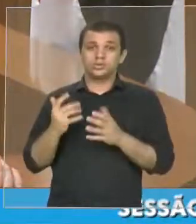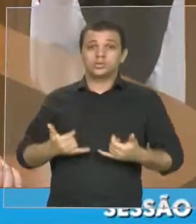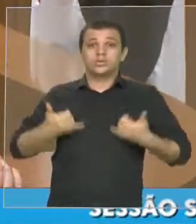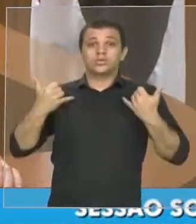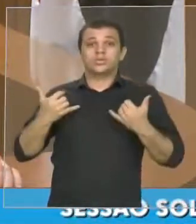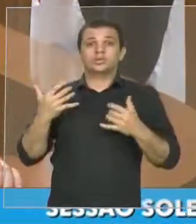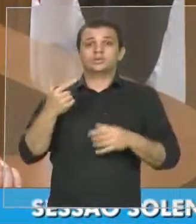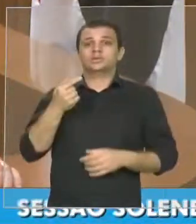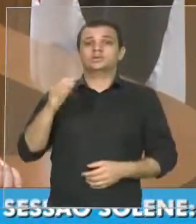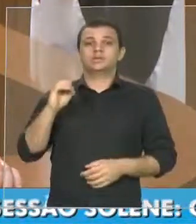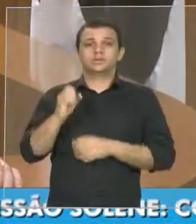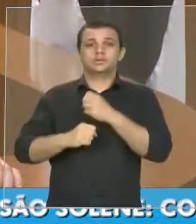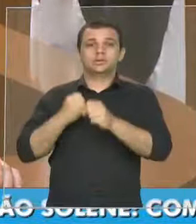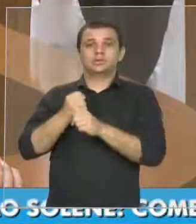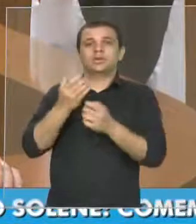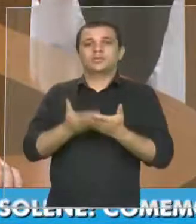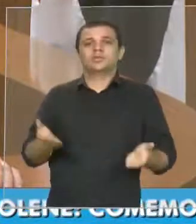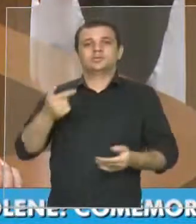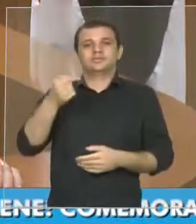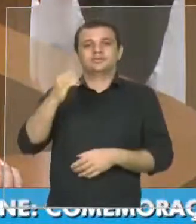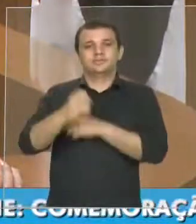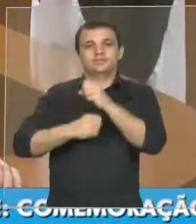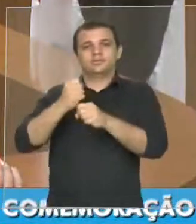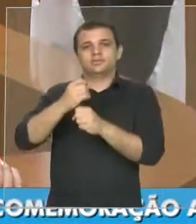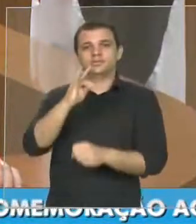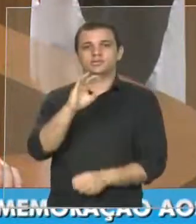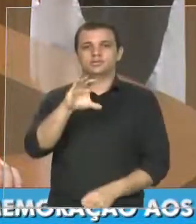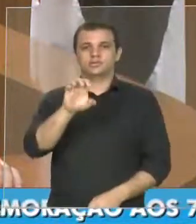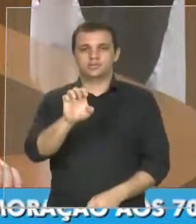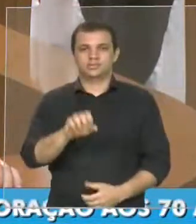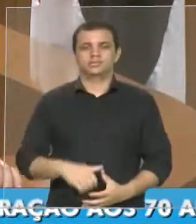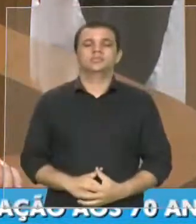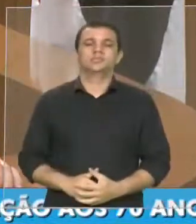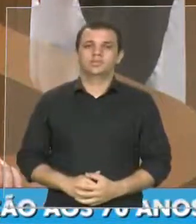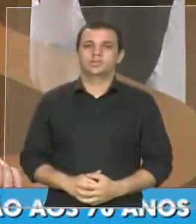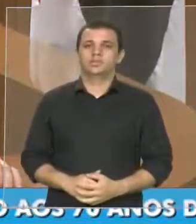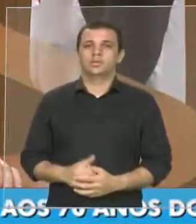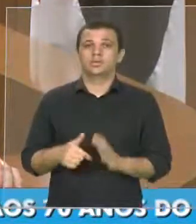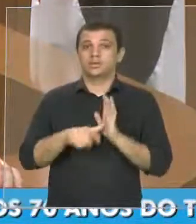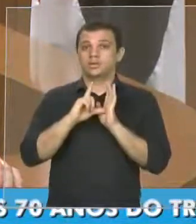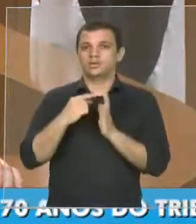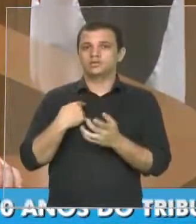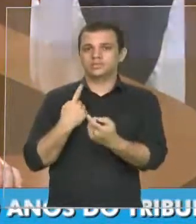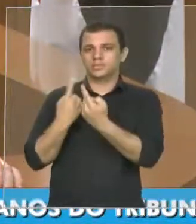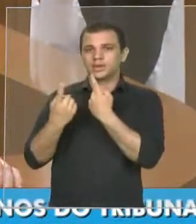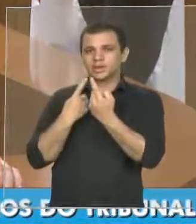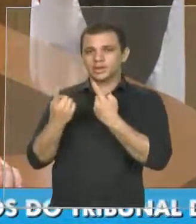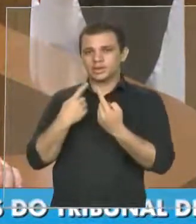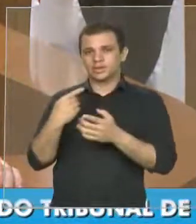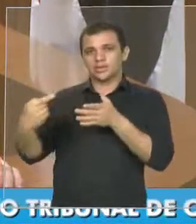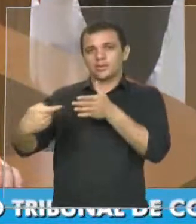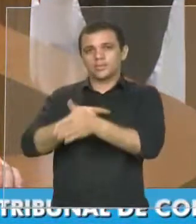do Tribunal de Contas do Estado. Falei há pouco, quando me entrevistaram sobre o assunto,